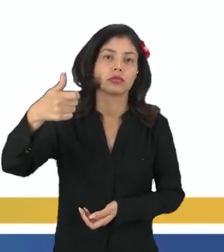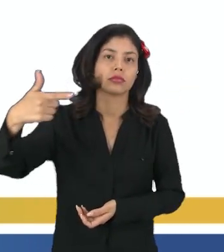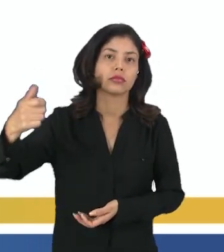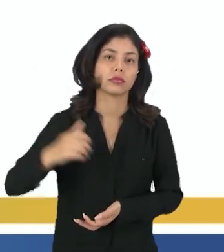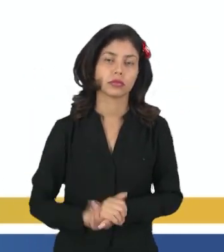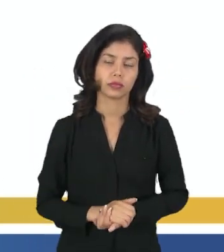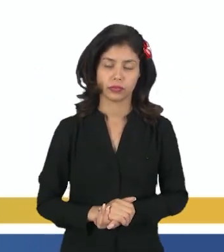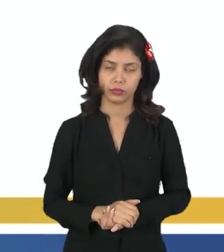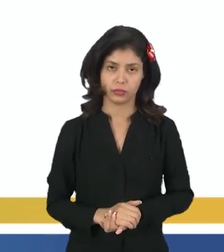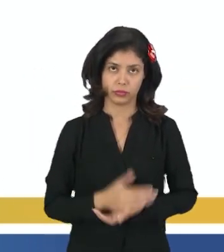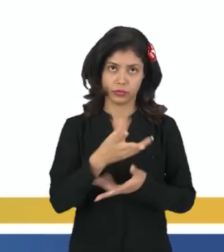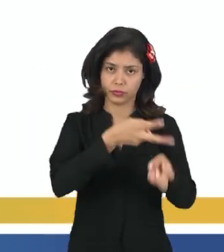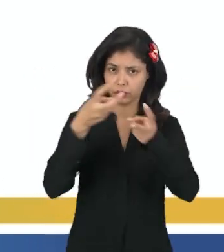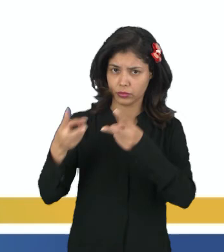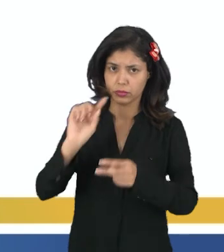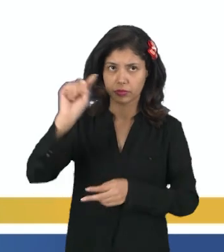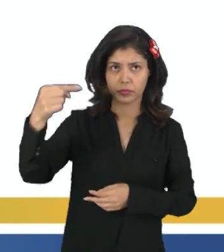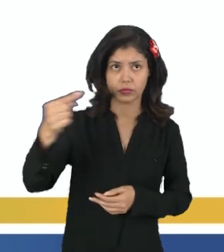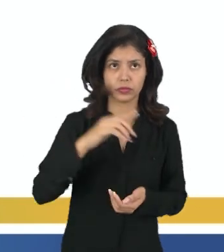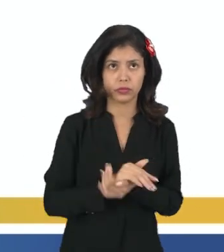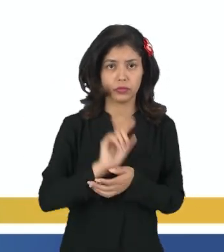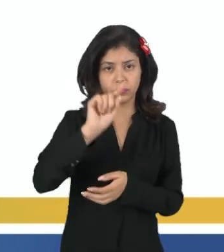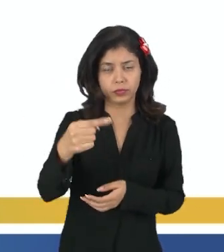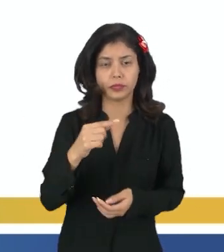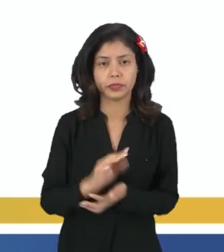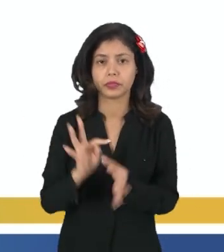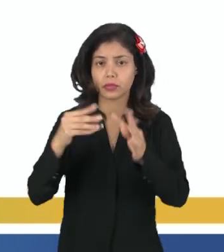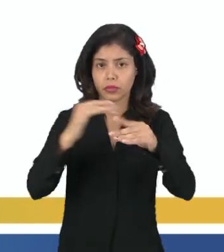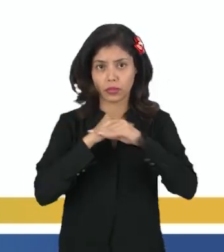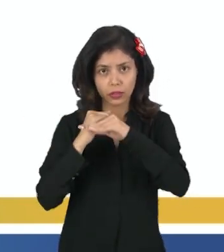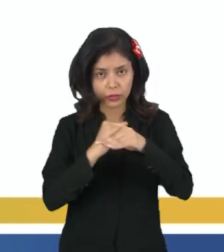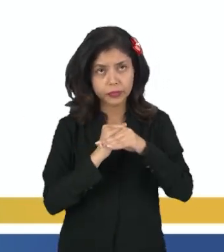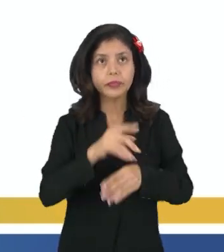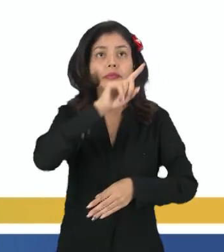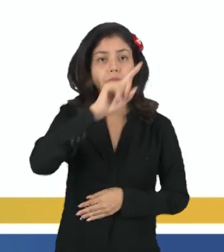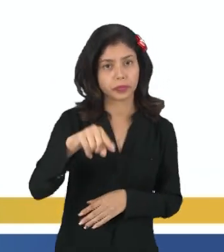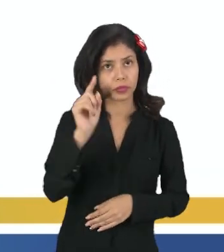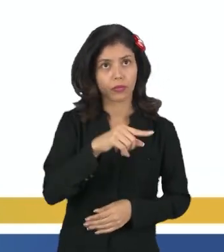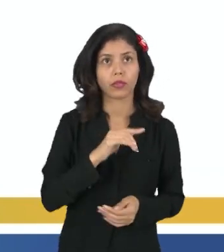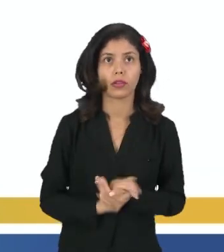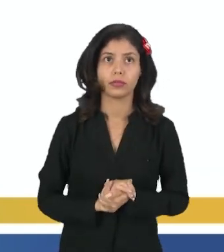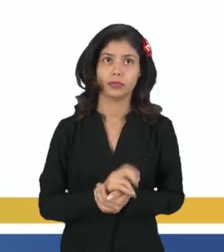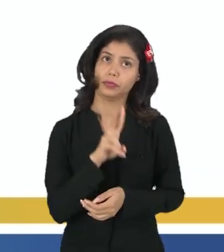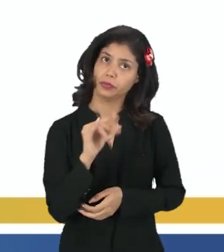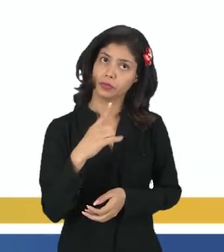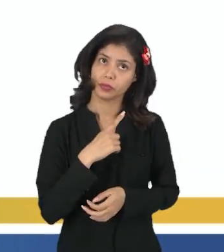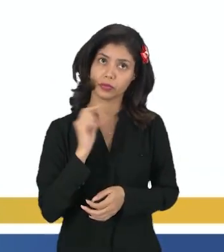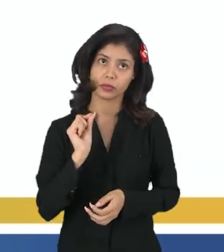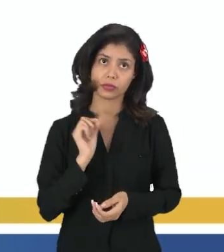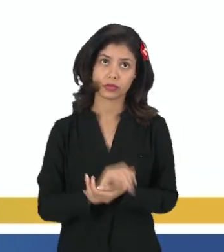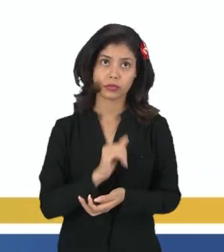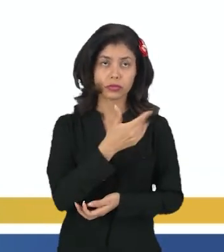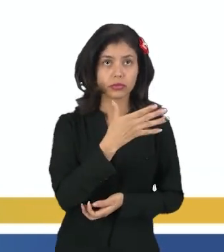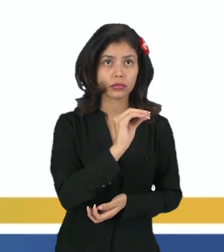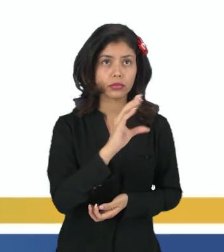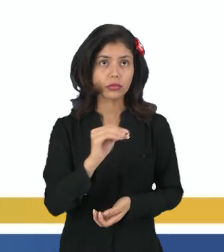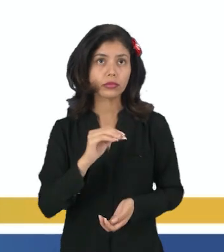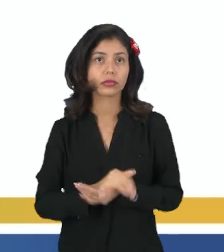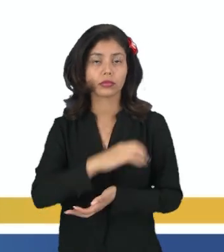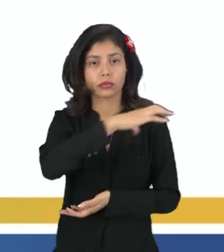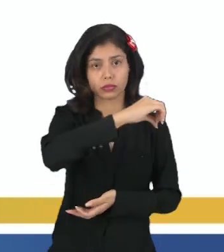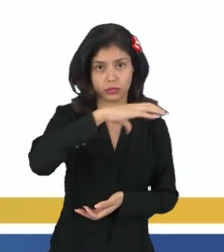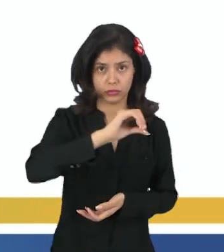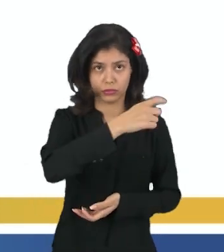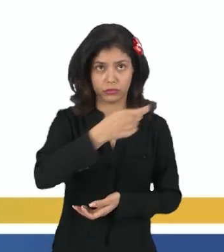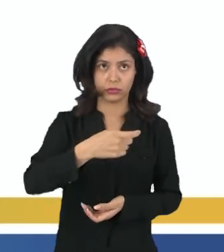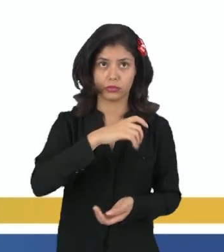0,21 perceba que após a, todos os são iguais Então vamos lá e assim nós vamos ter o que sem menos x que